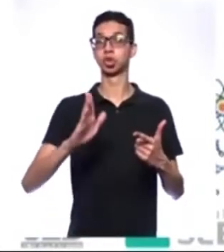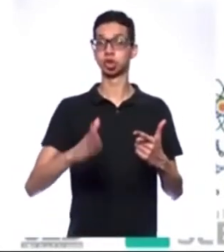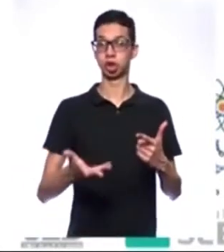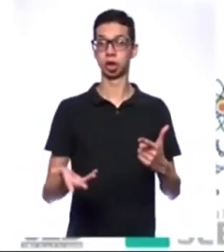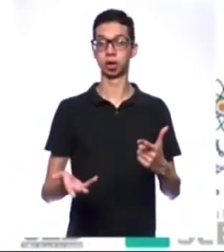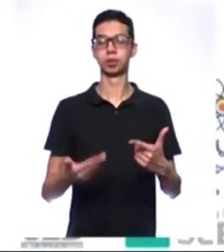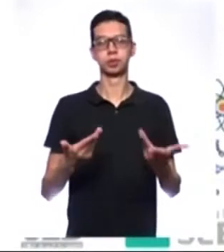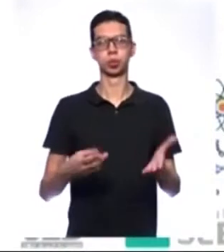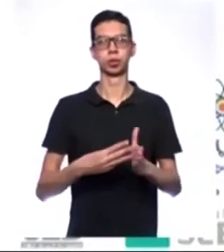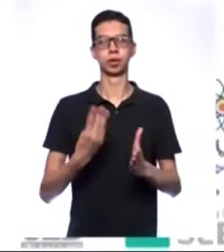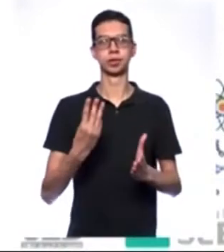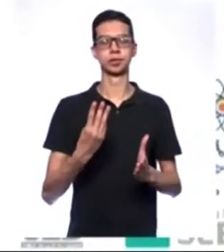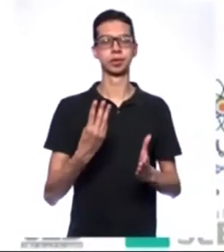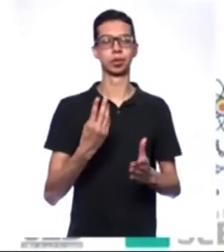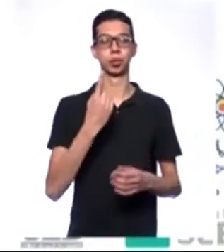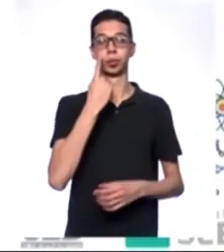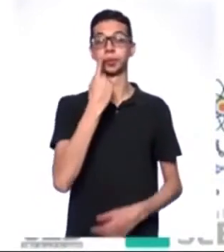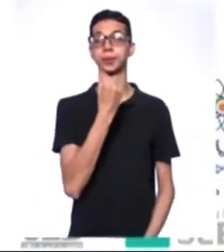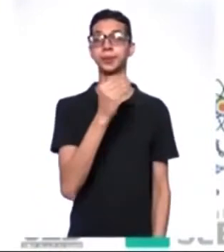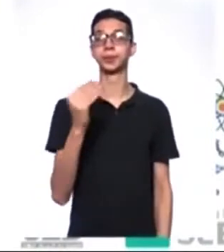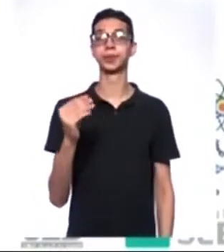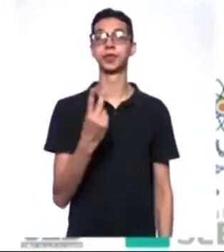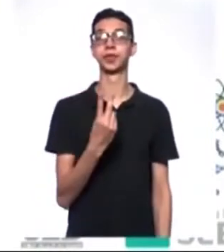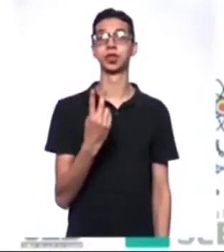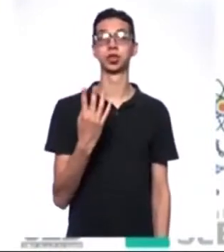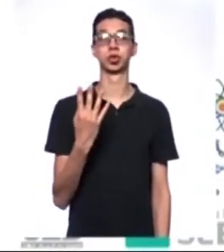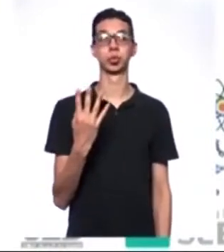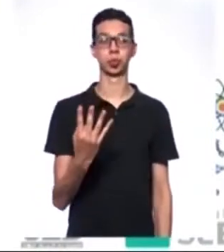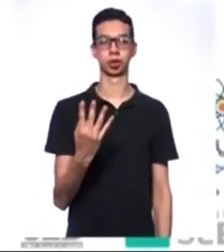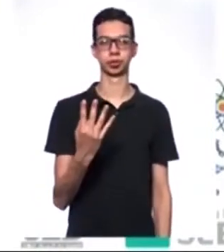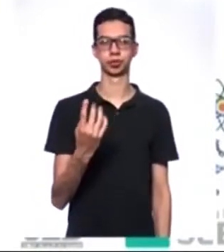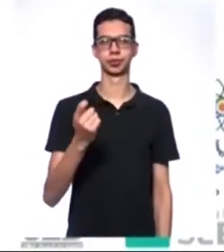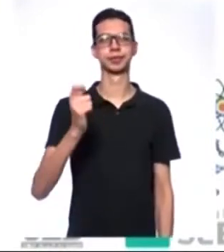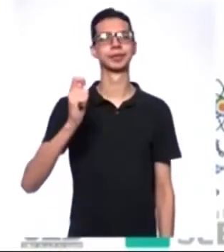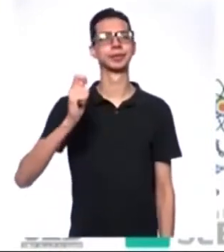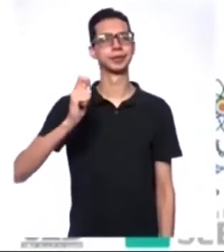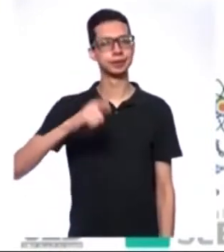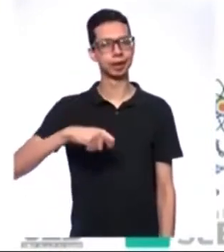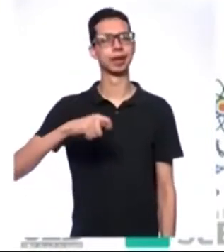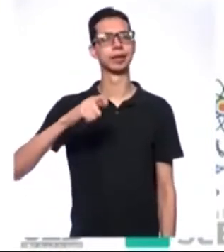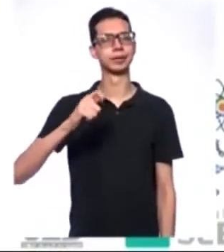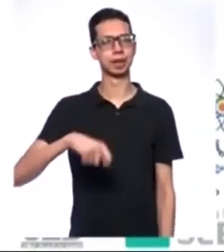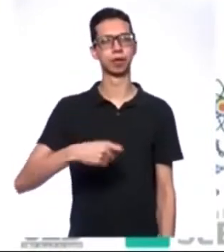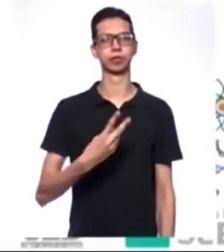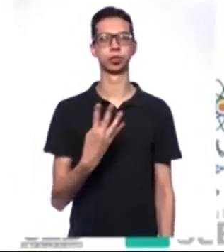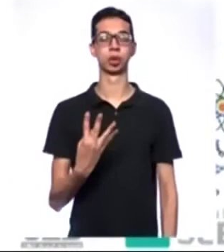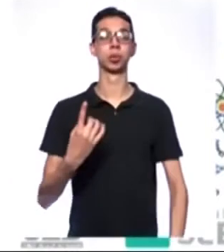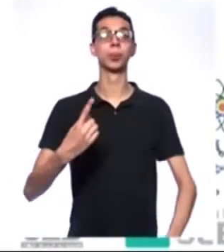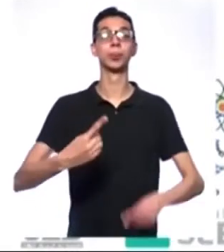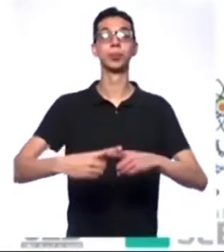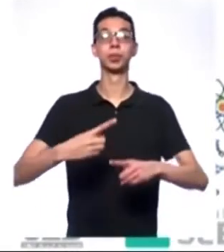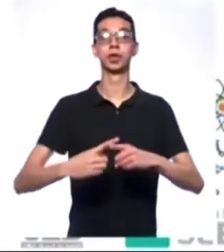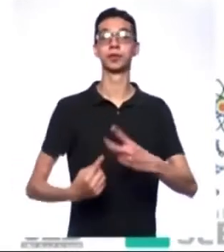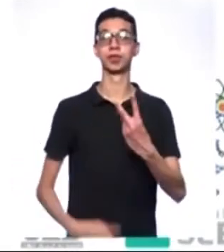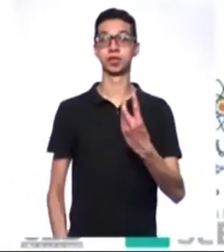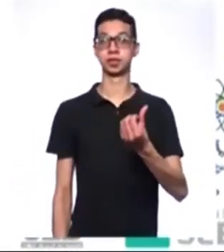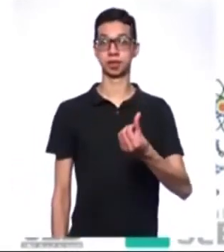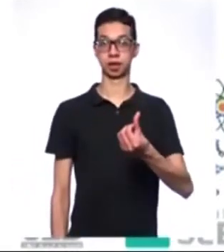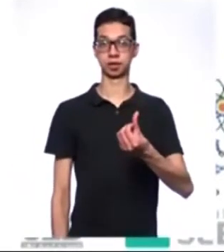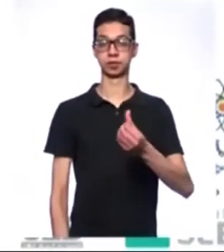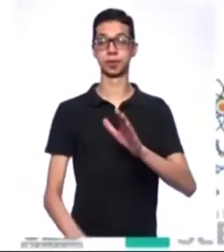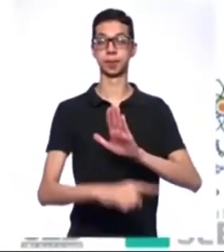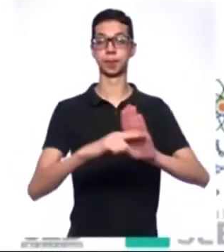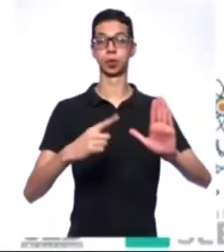então aparecer a casinha ela tem 24 possibilidades né e São 26 - as duas que já foram